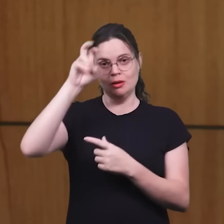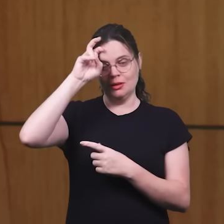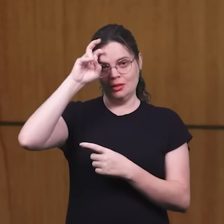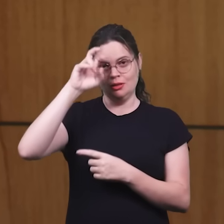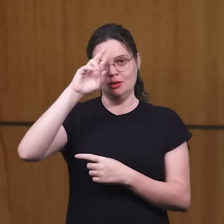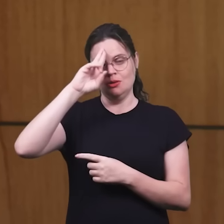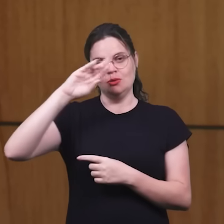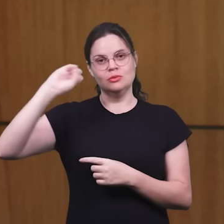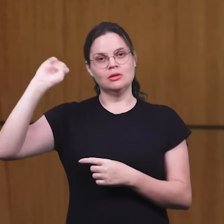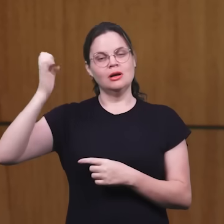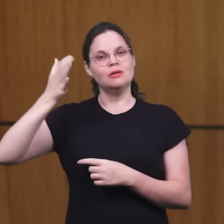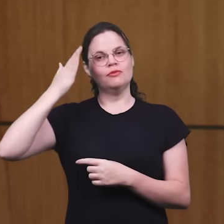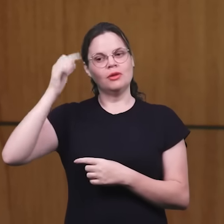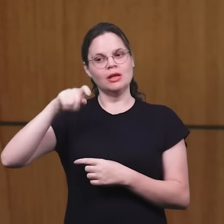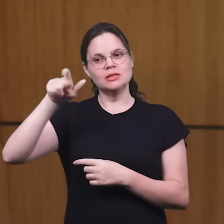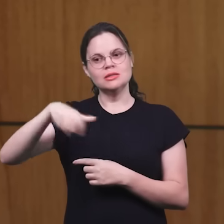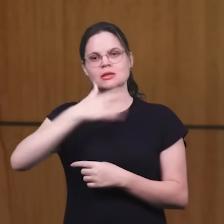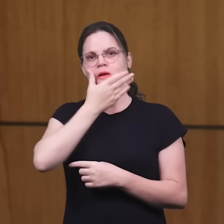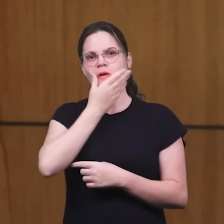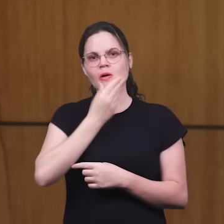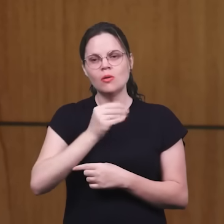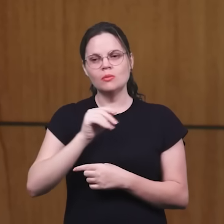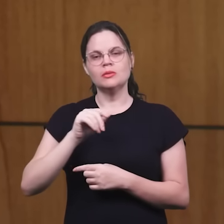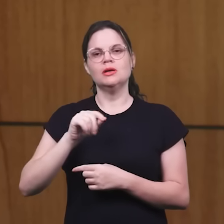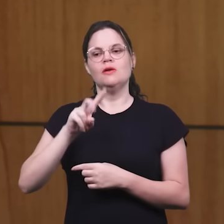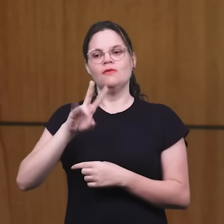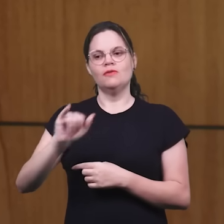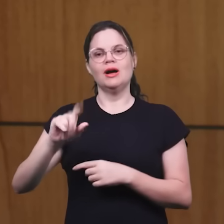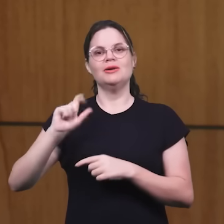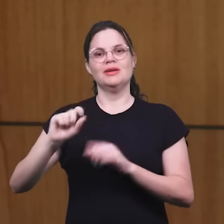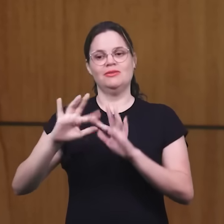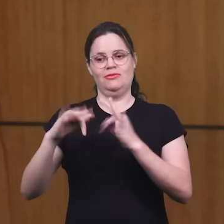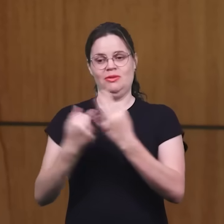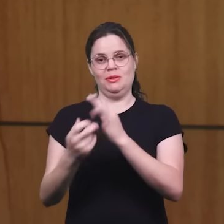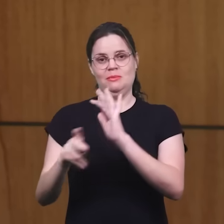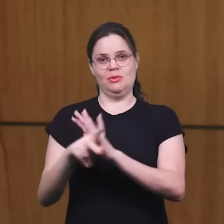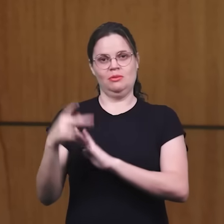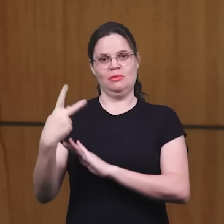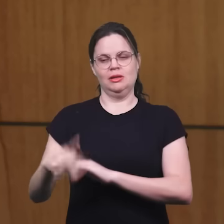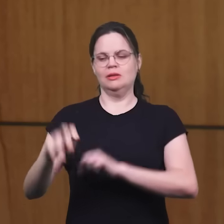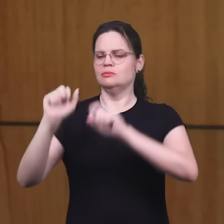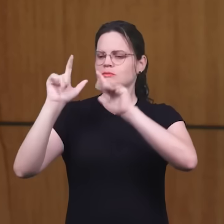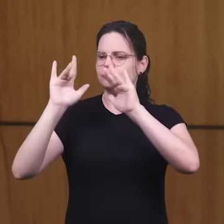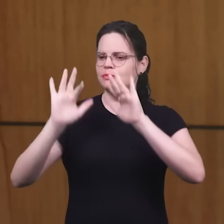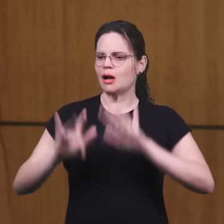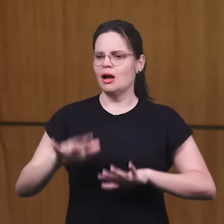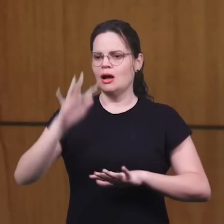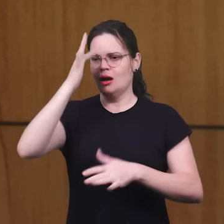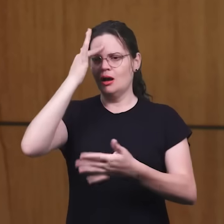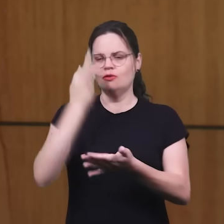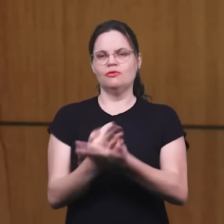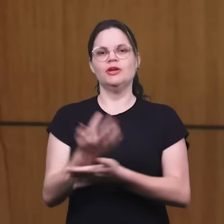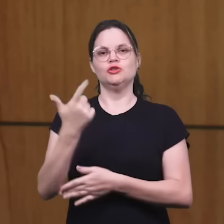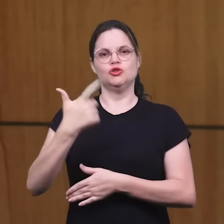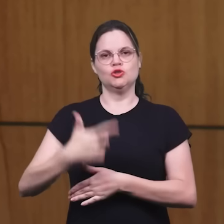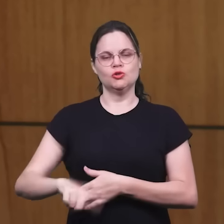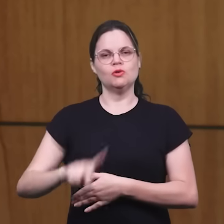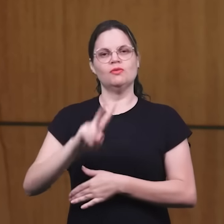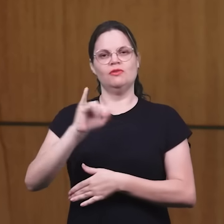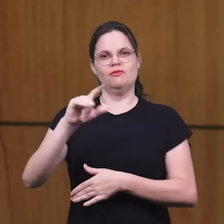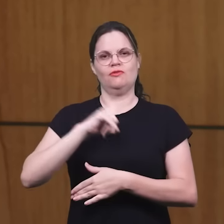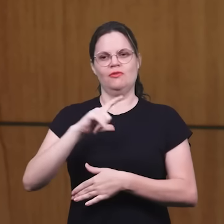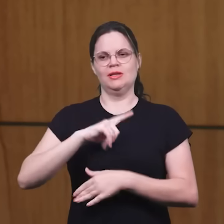Deus renovará a fé dessa família, e esse homem será abençoado e honrado no seu local de